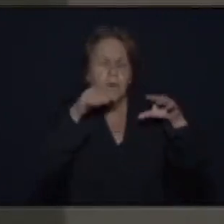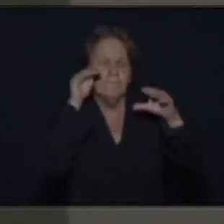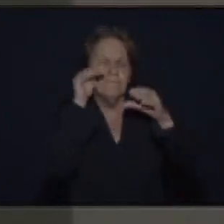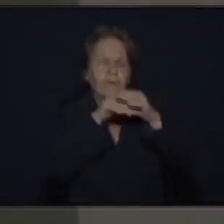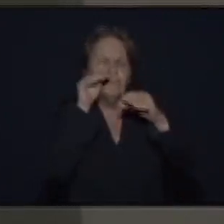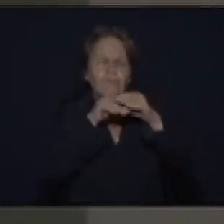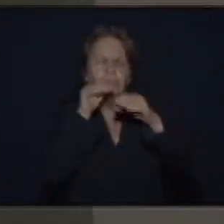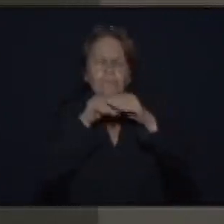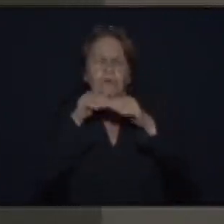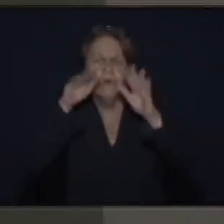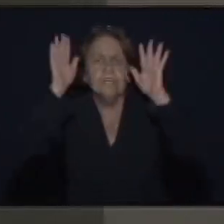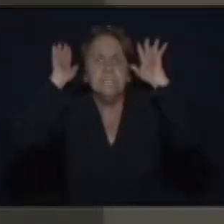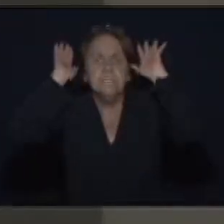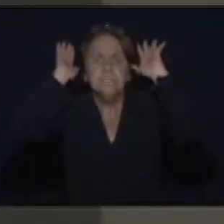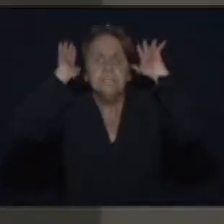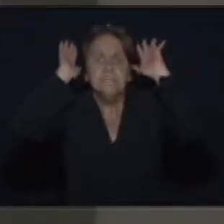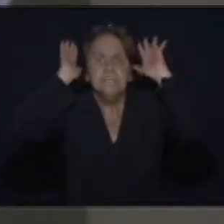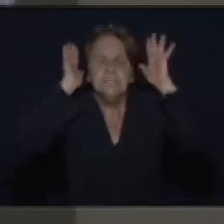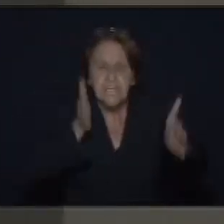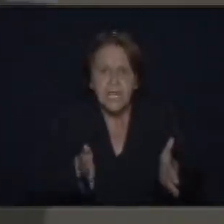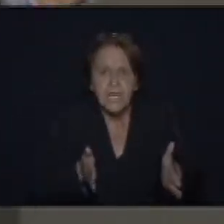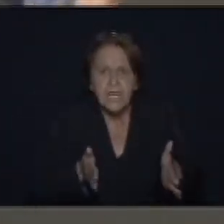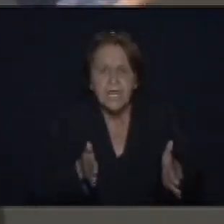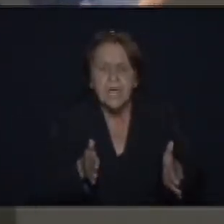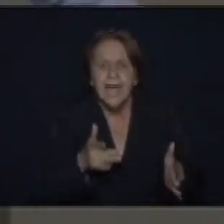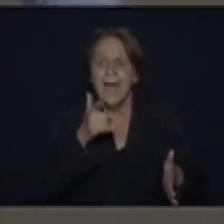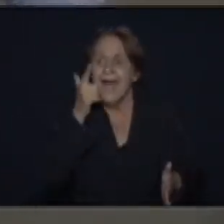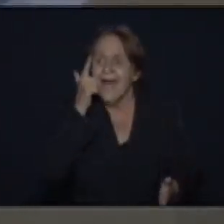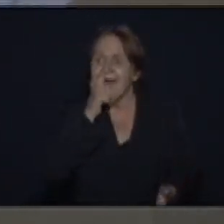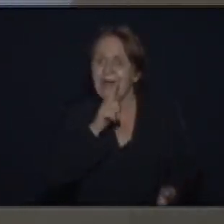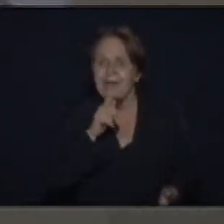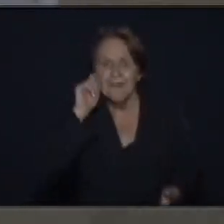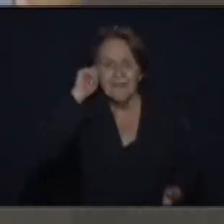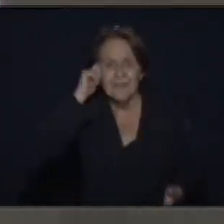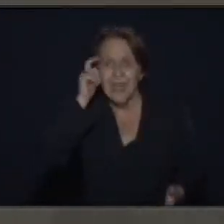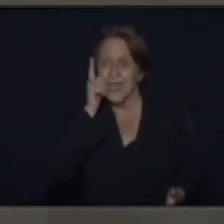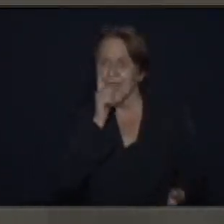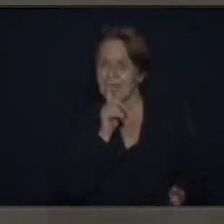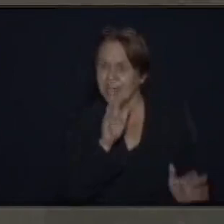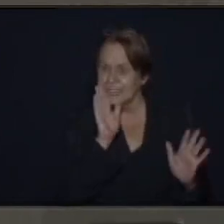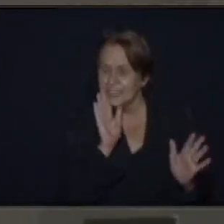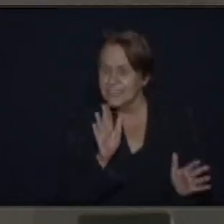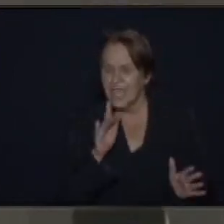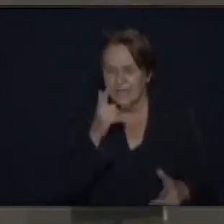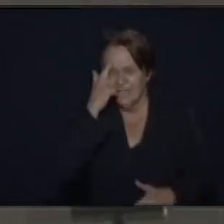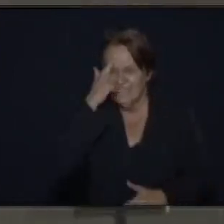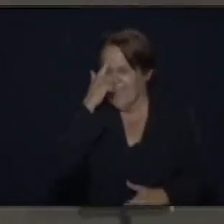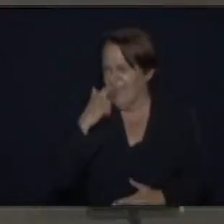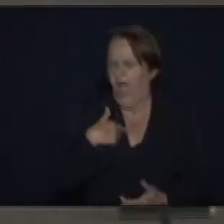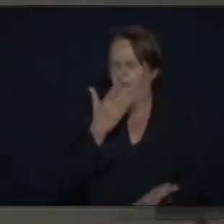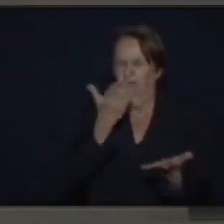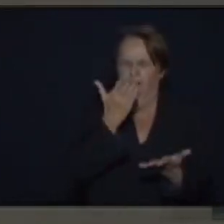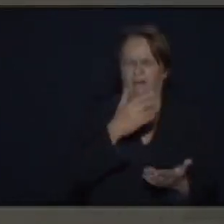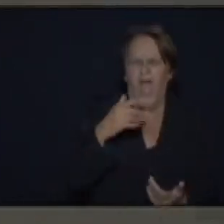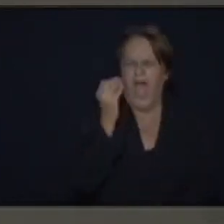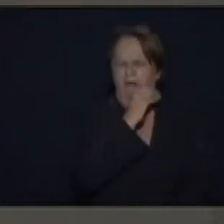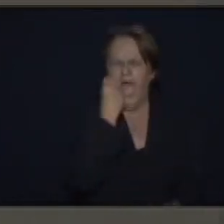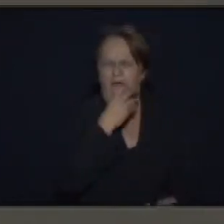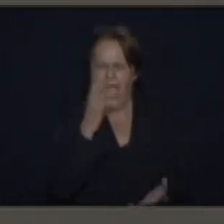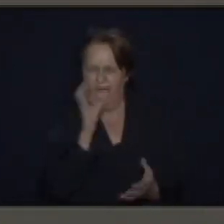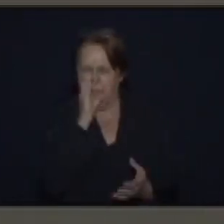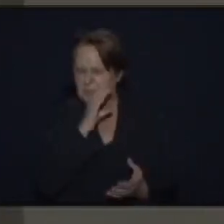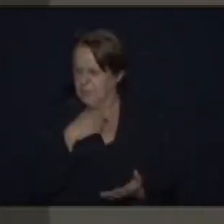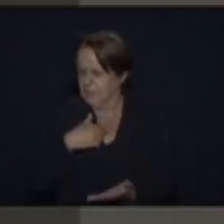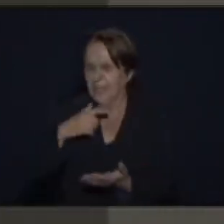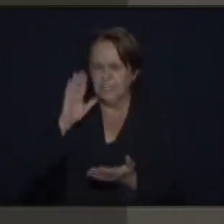insuflar os negros quanto os brancos agora chegou a nossa hora você agora nossa da vingança chegou a nossa hora de passar passar a limpo